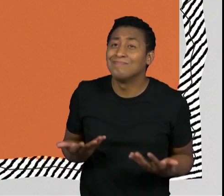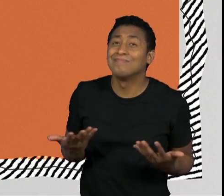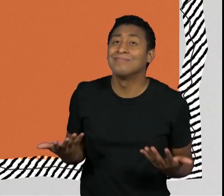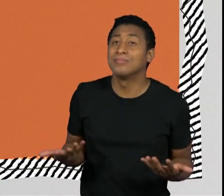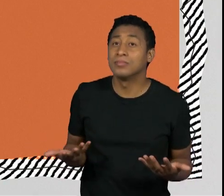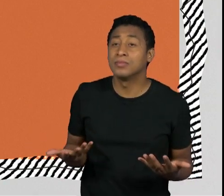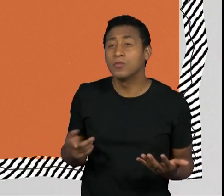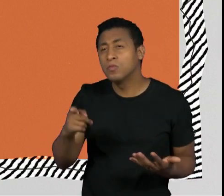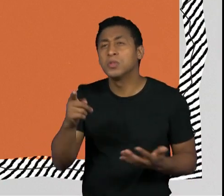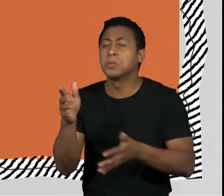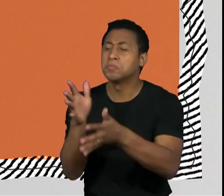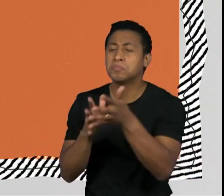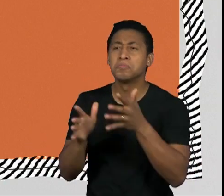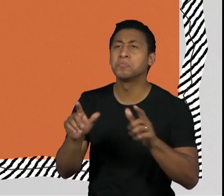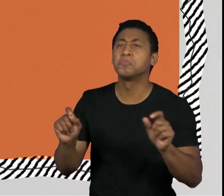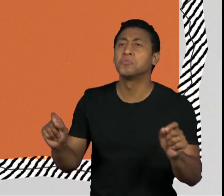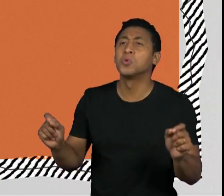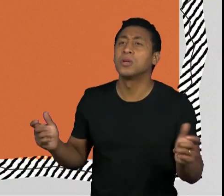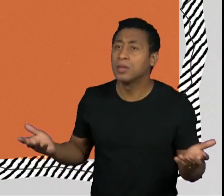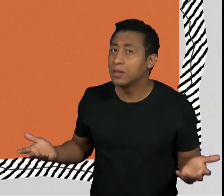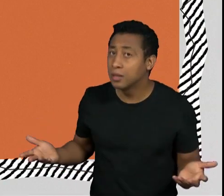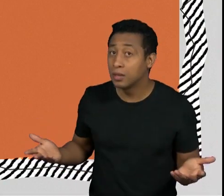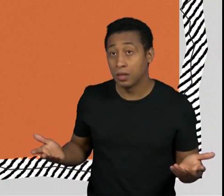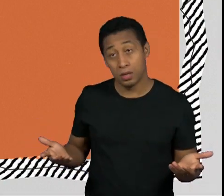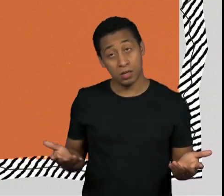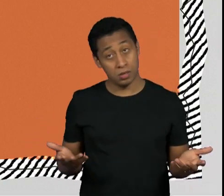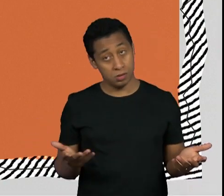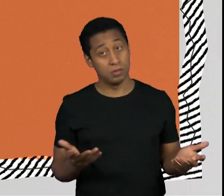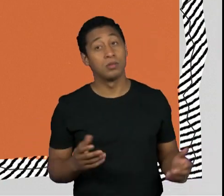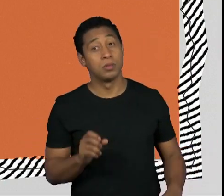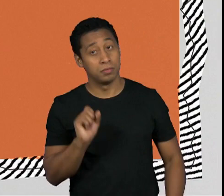O que você falou? Ah, tá.